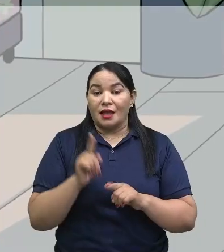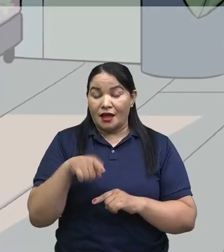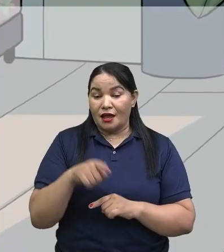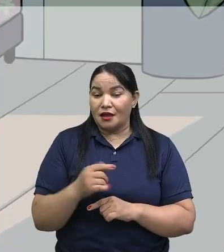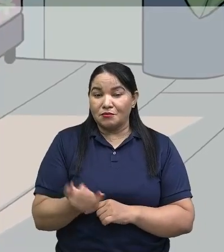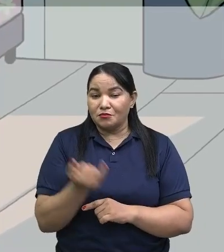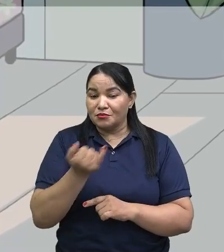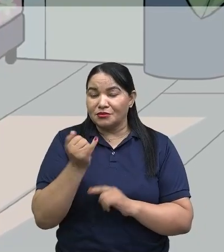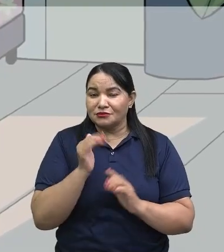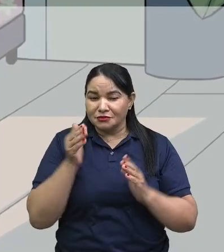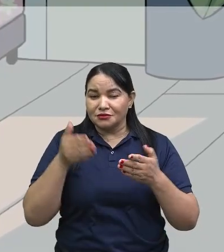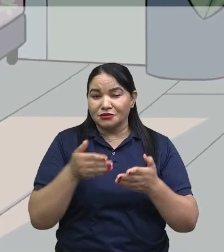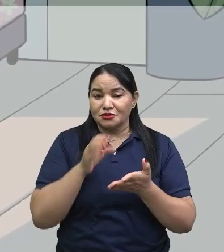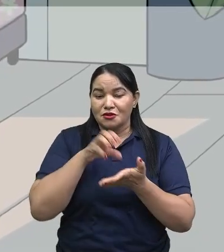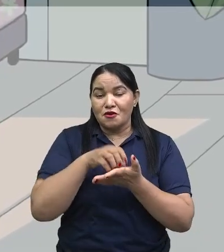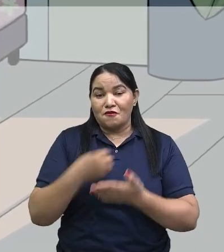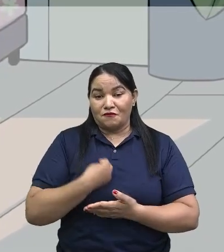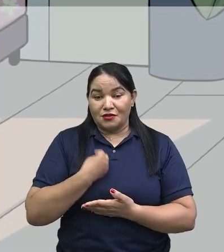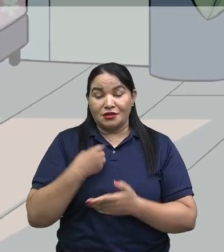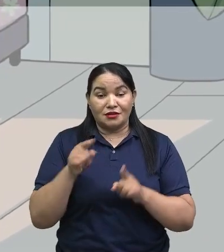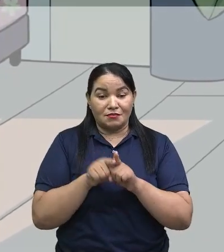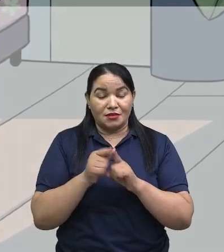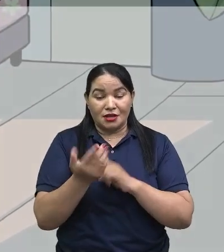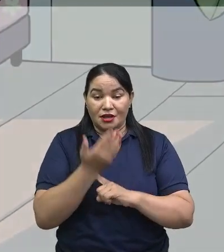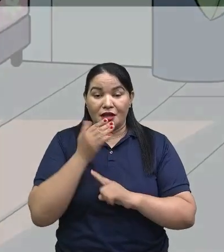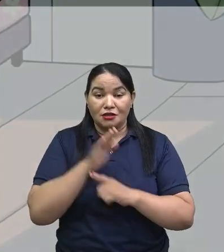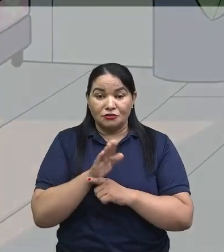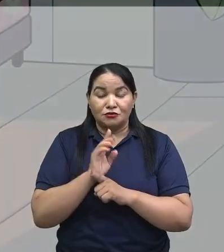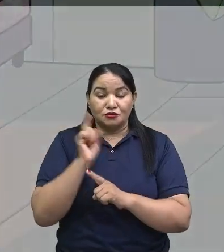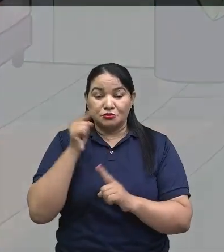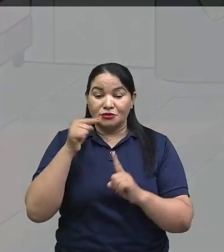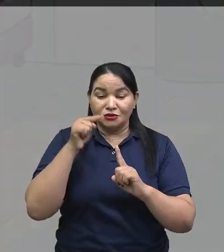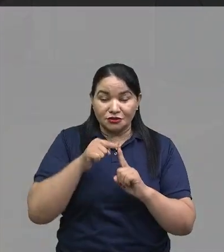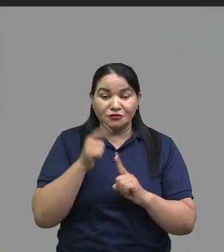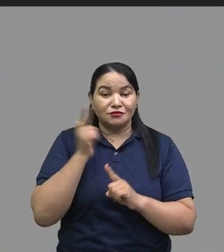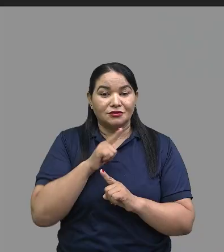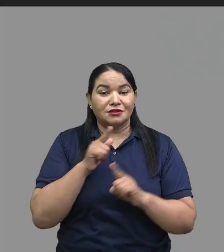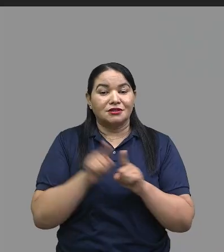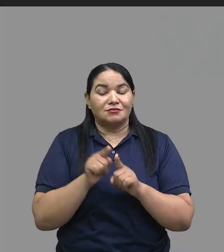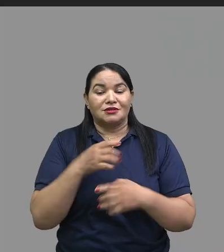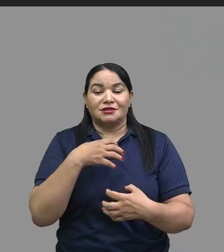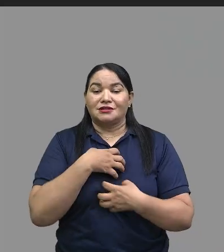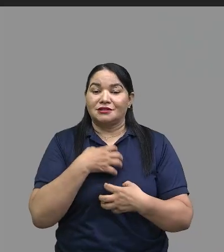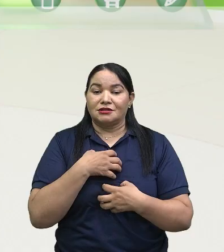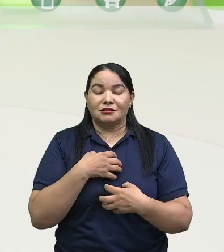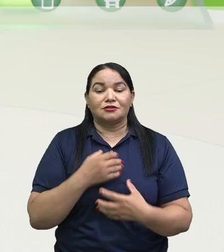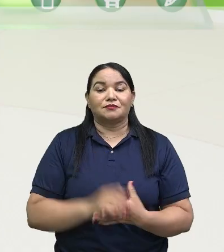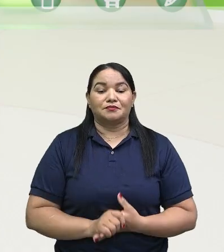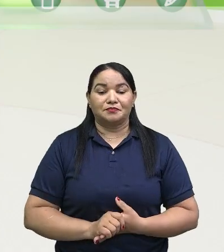e nos ajudam a atingir objetivos e ter boas sensações.